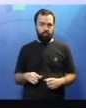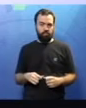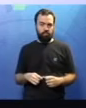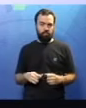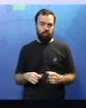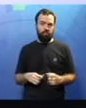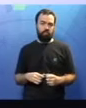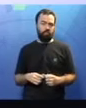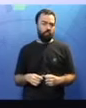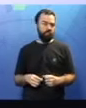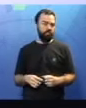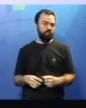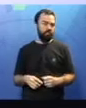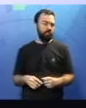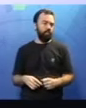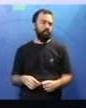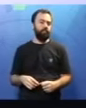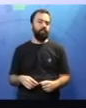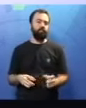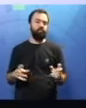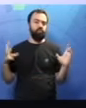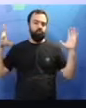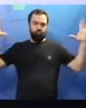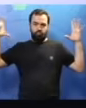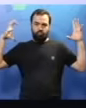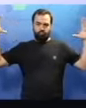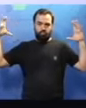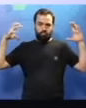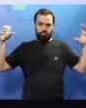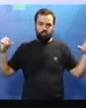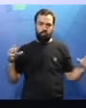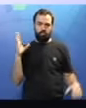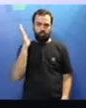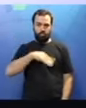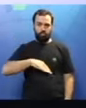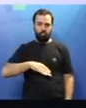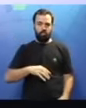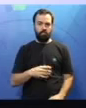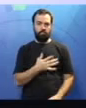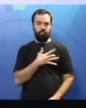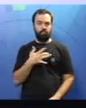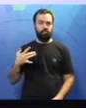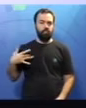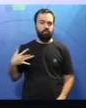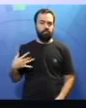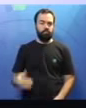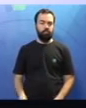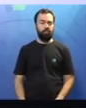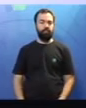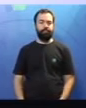estresse, depressão. Então, ela é considerada mal para a saúde se ela estiver acima